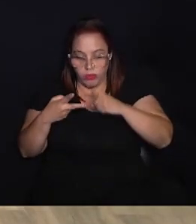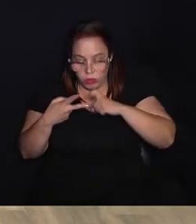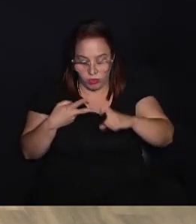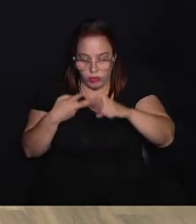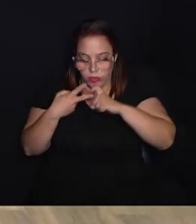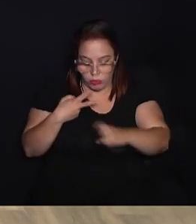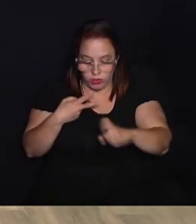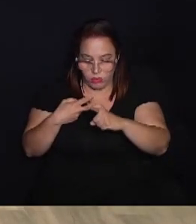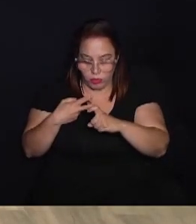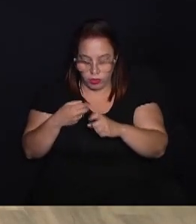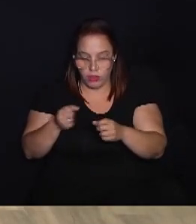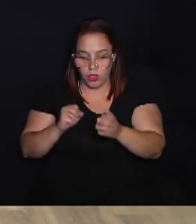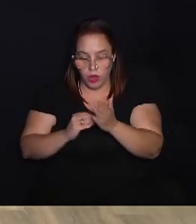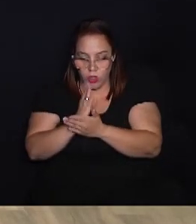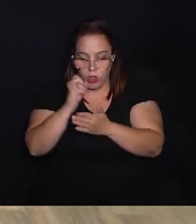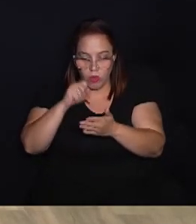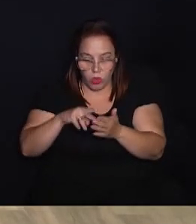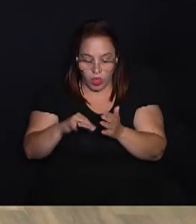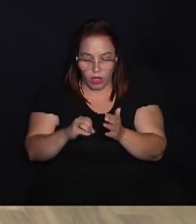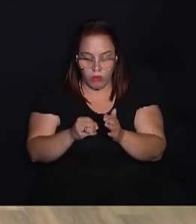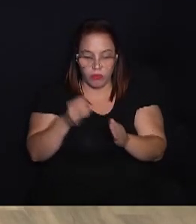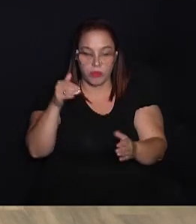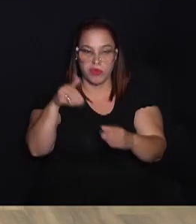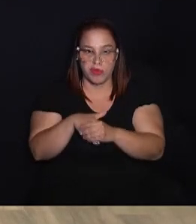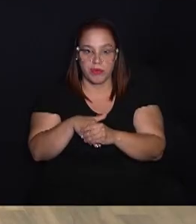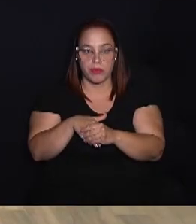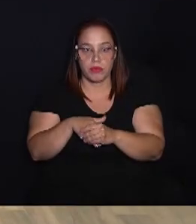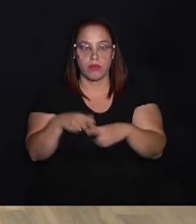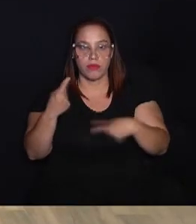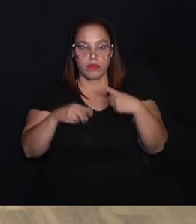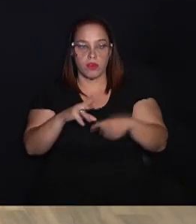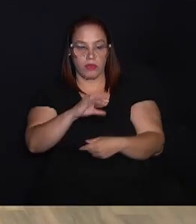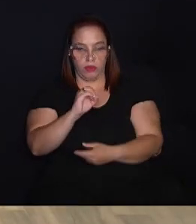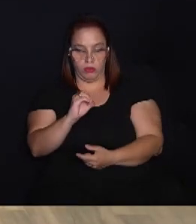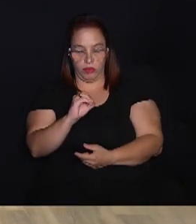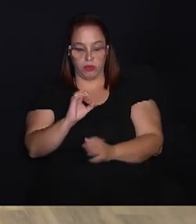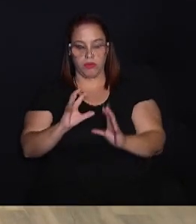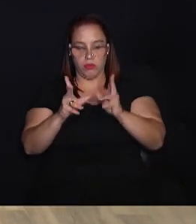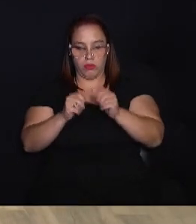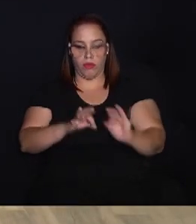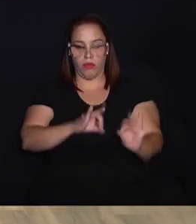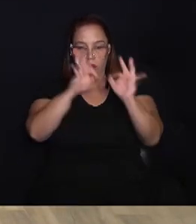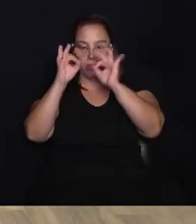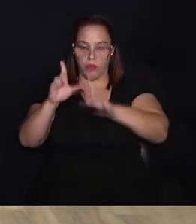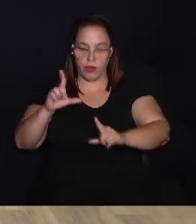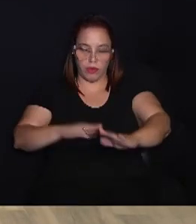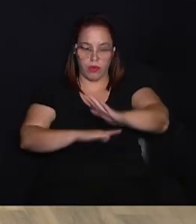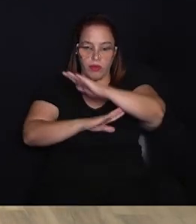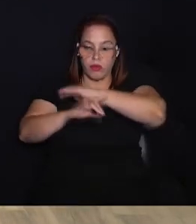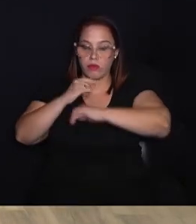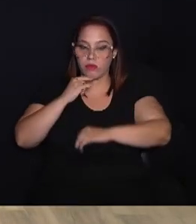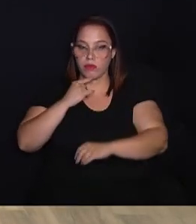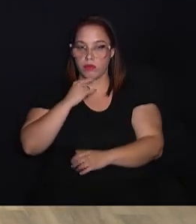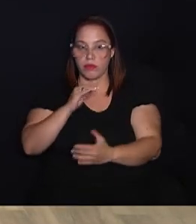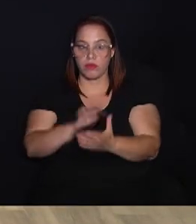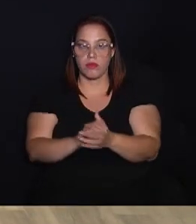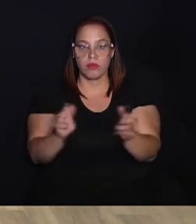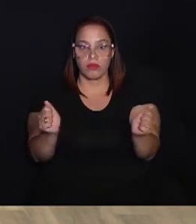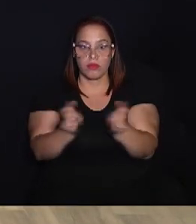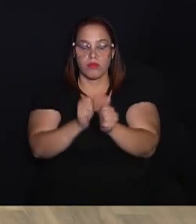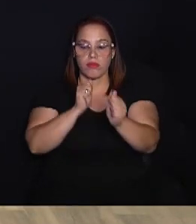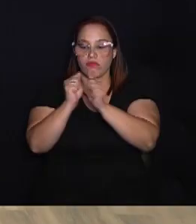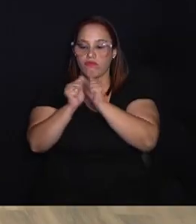mais a sociedade do Poder Legislativo. O resultado é esse, né, porque quando a pessoa acompanha, ela reconhece e